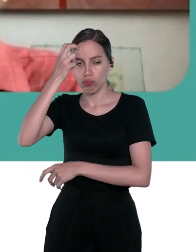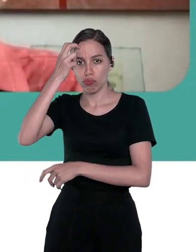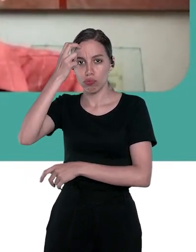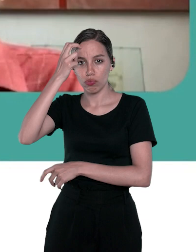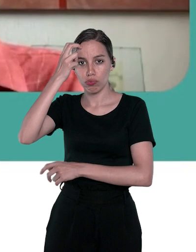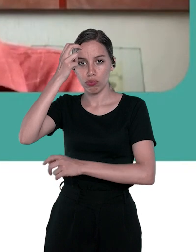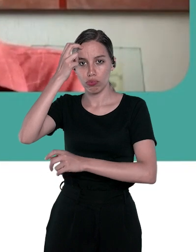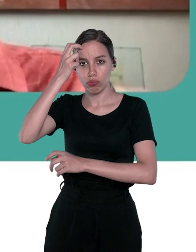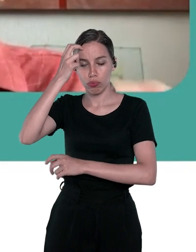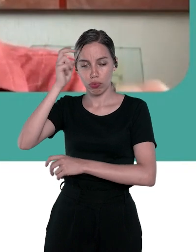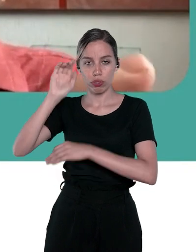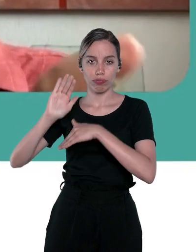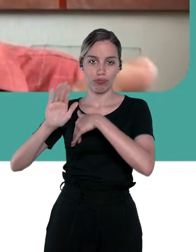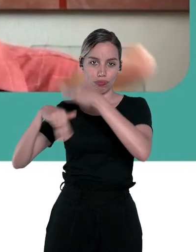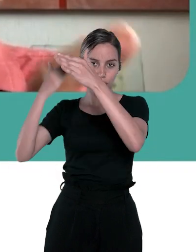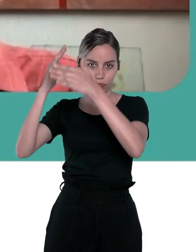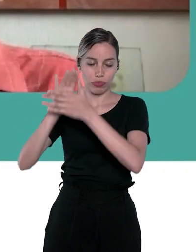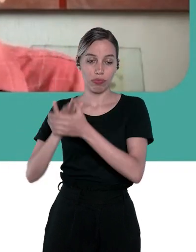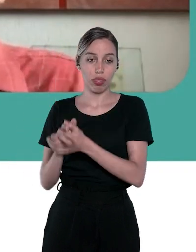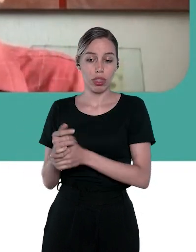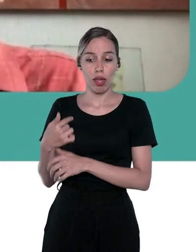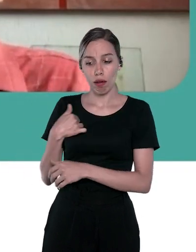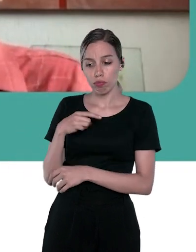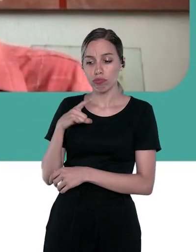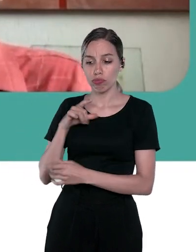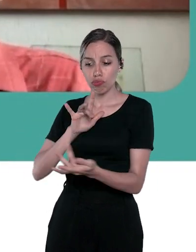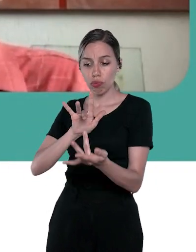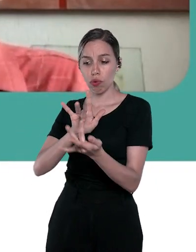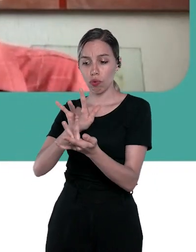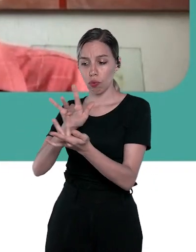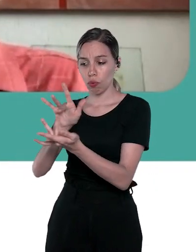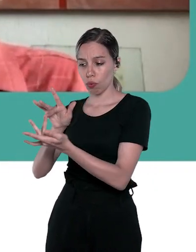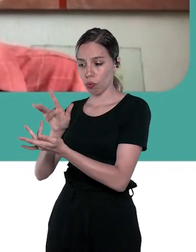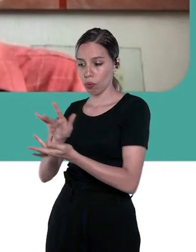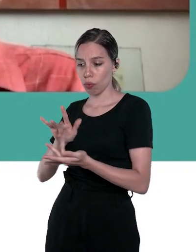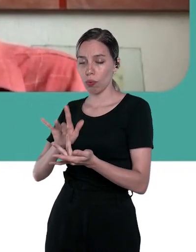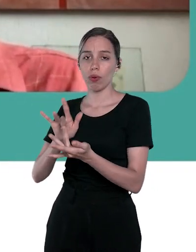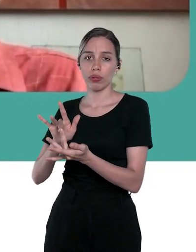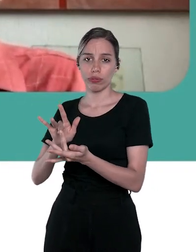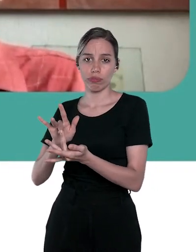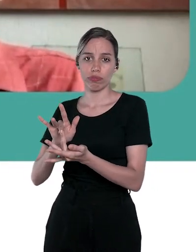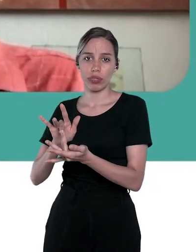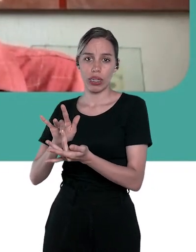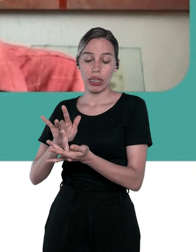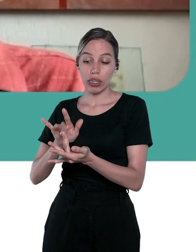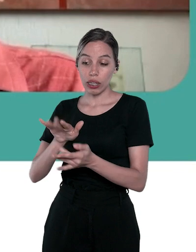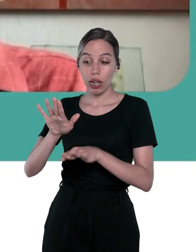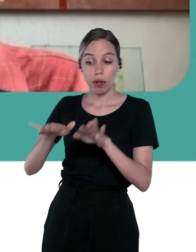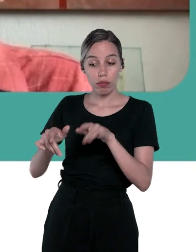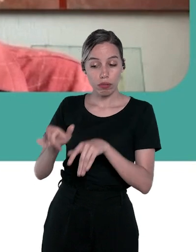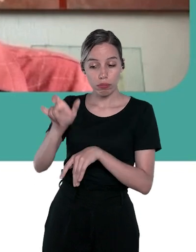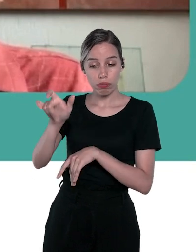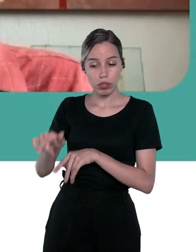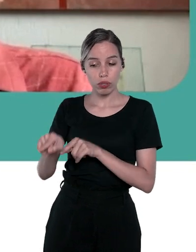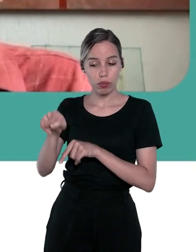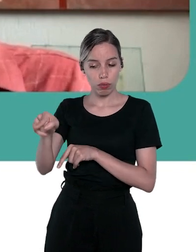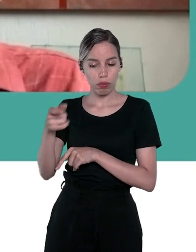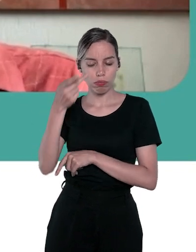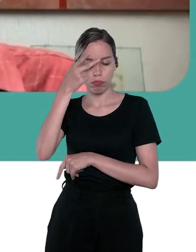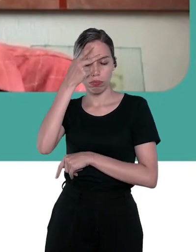Belo Horizonte. Eu tive contato com alguns membros dessa geração com movimento e me lembro que um deles, percebendo o meu